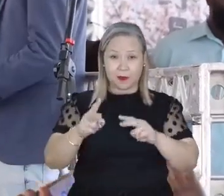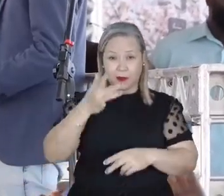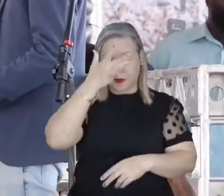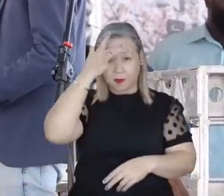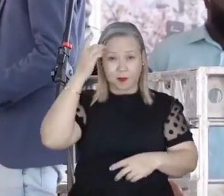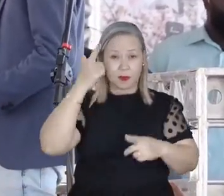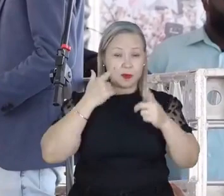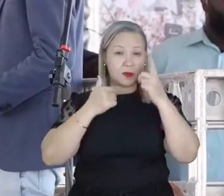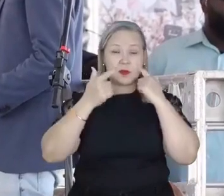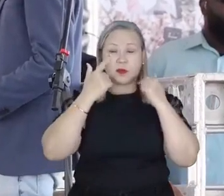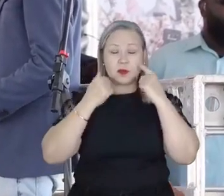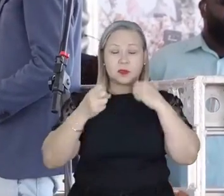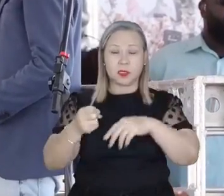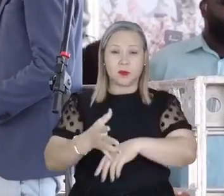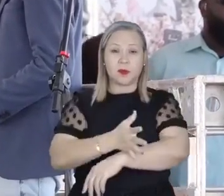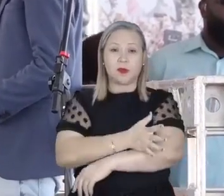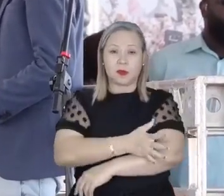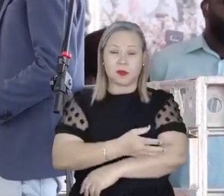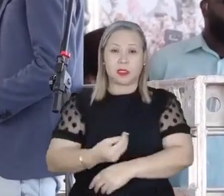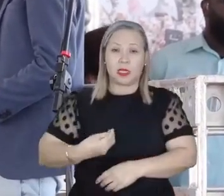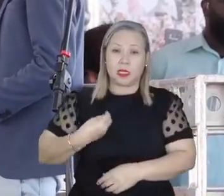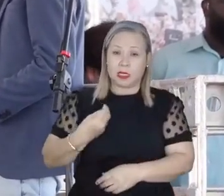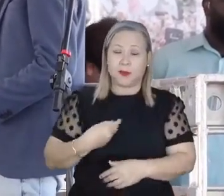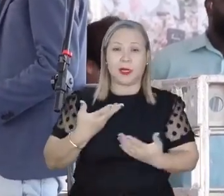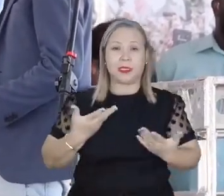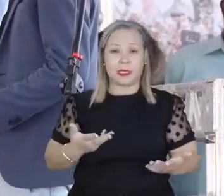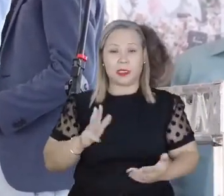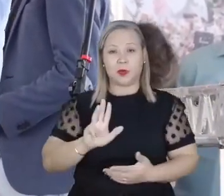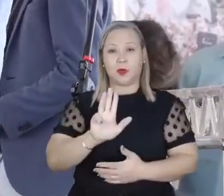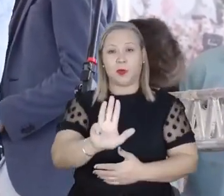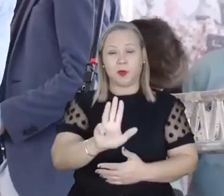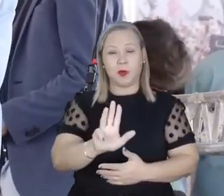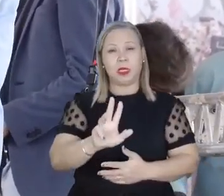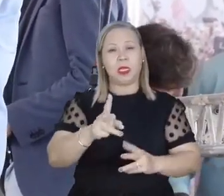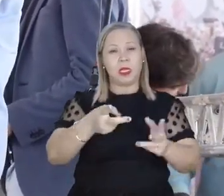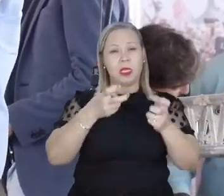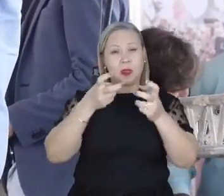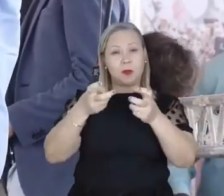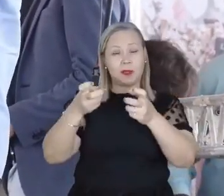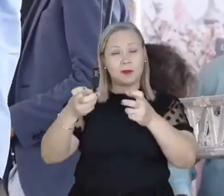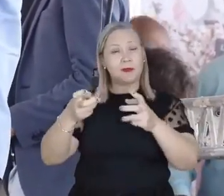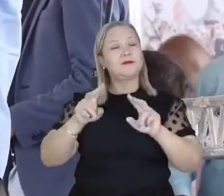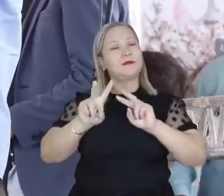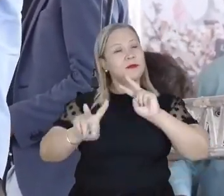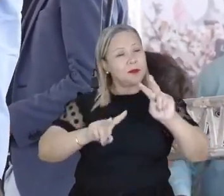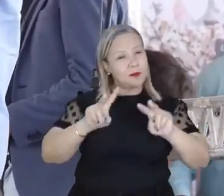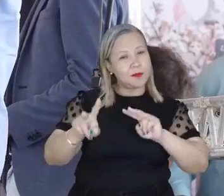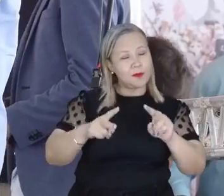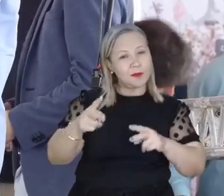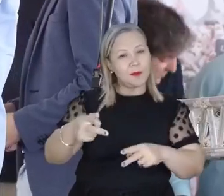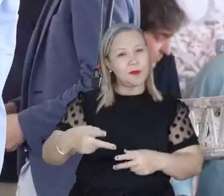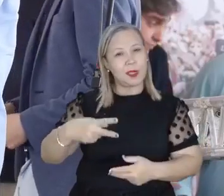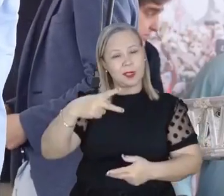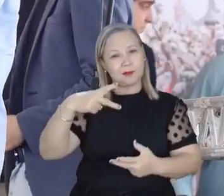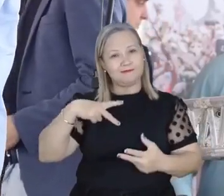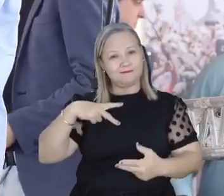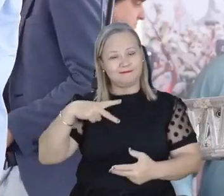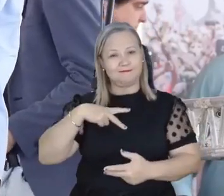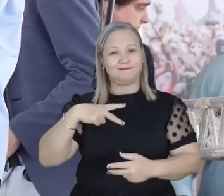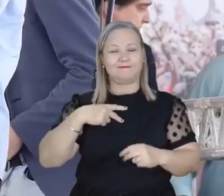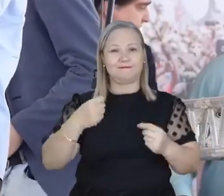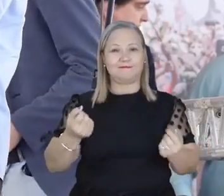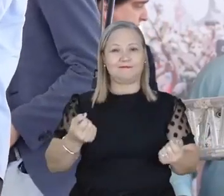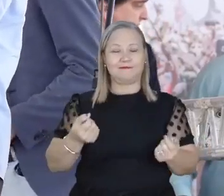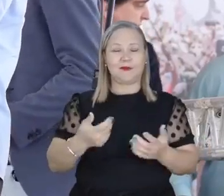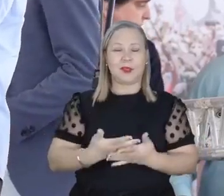aqui na presença do Lula e vê-lo pessoalmente e poder ter esse prazer, né? Eu queria colocar para vocês aqui,